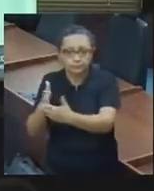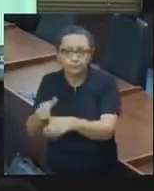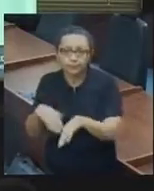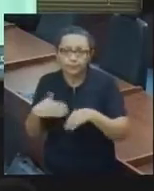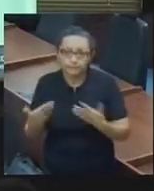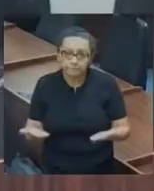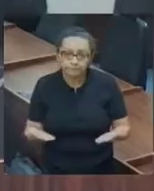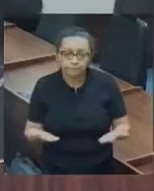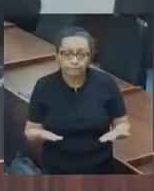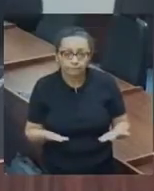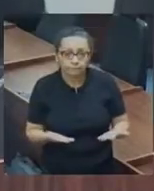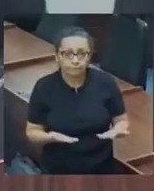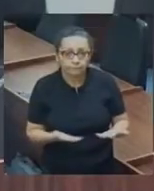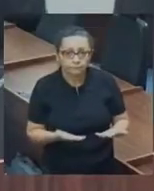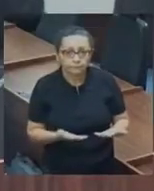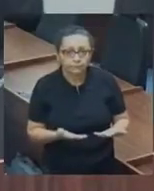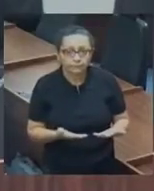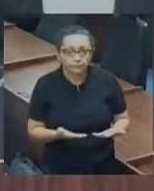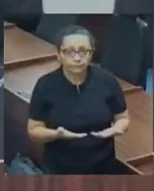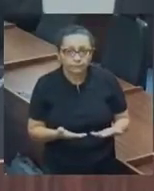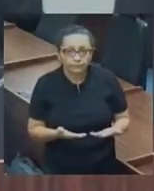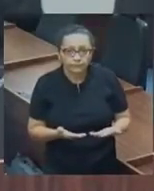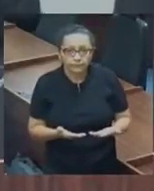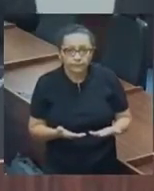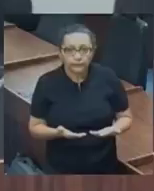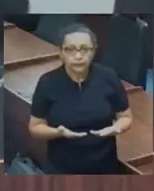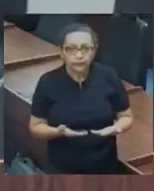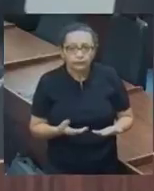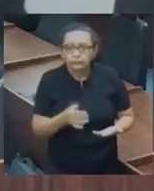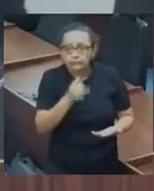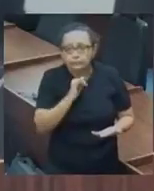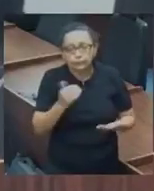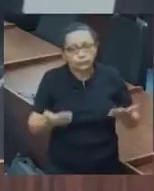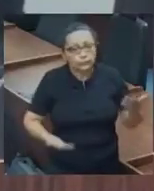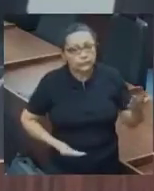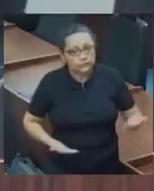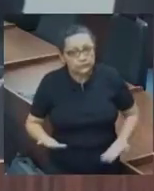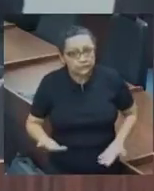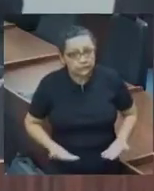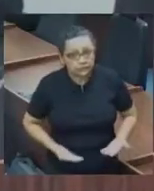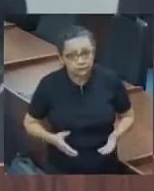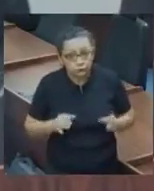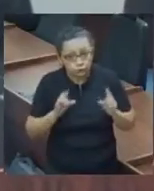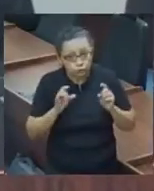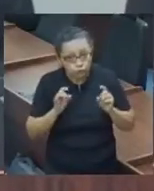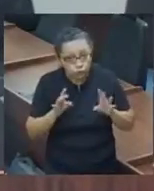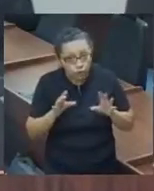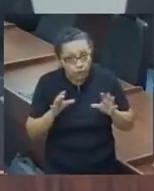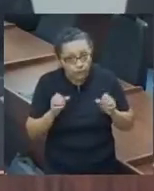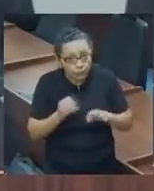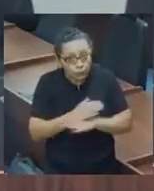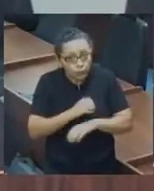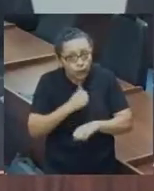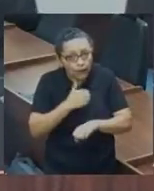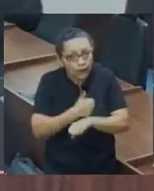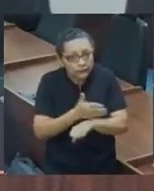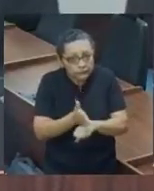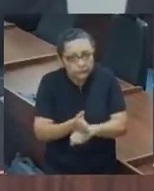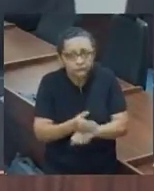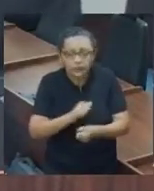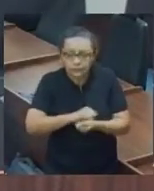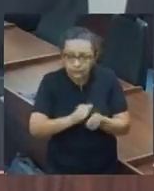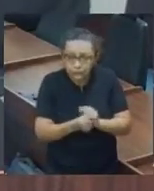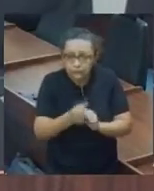seja um serviço uma utilidade só é acessível quando o